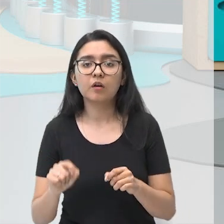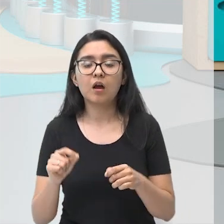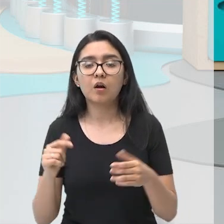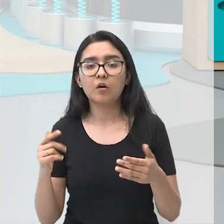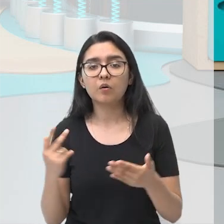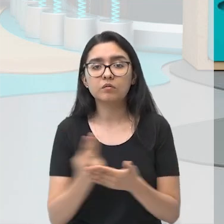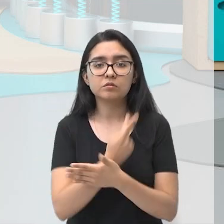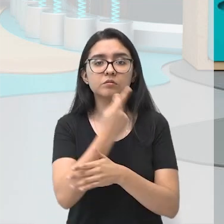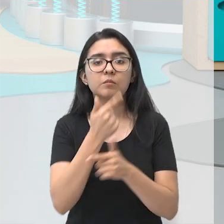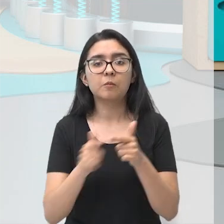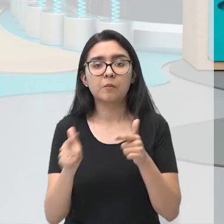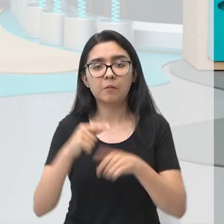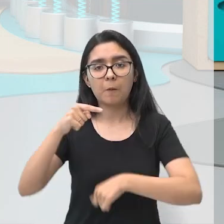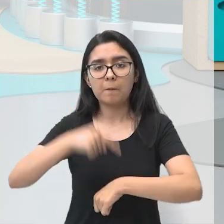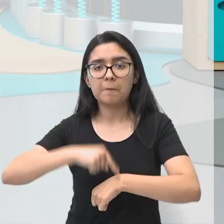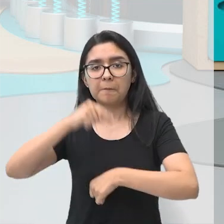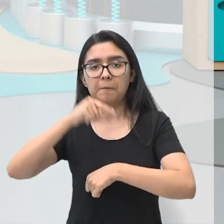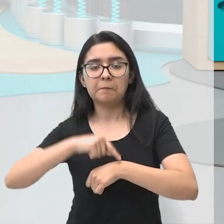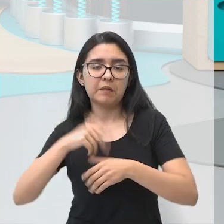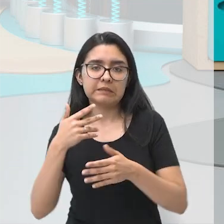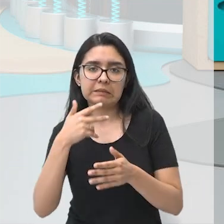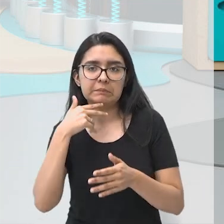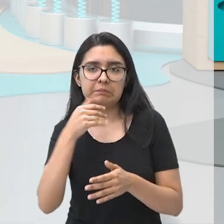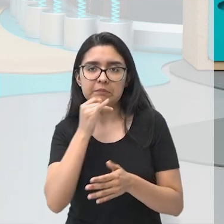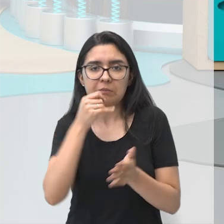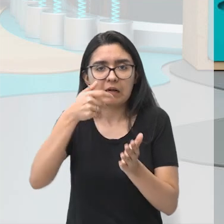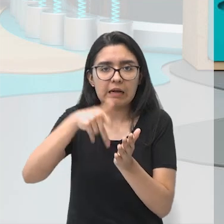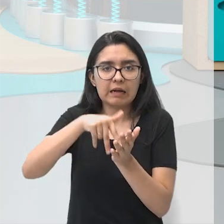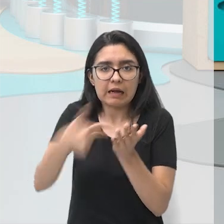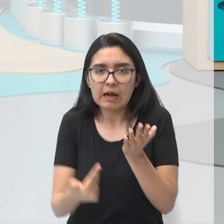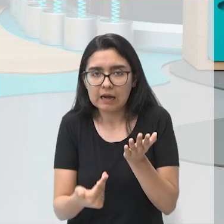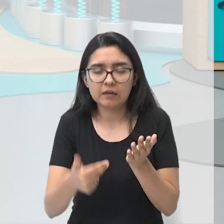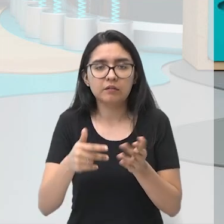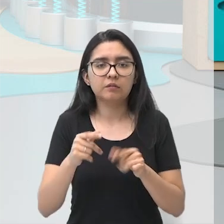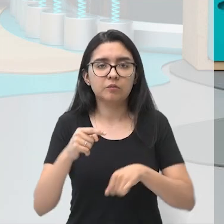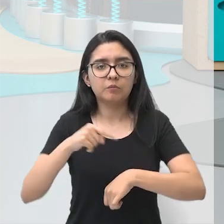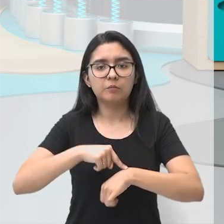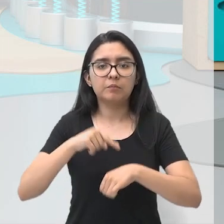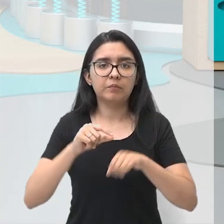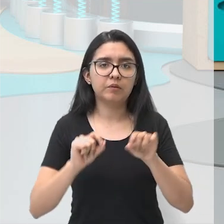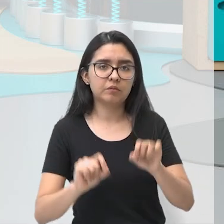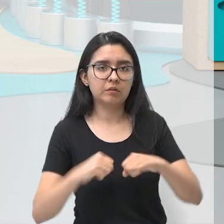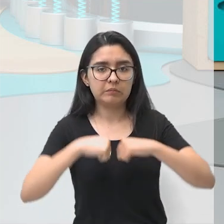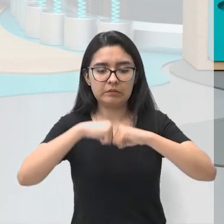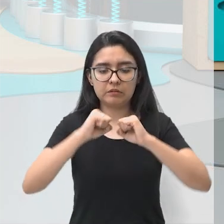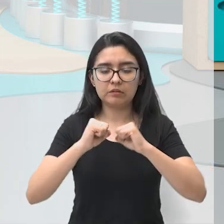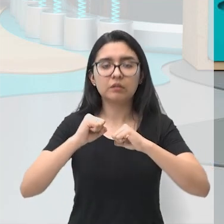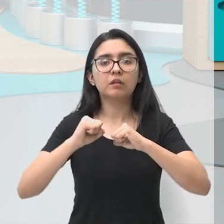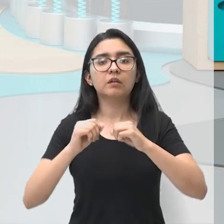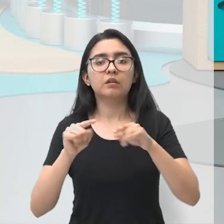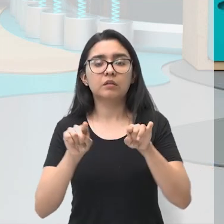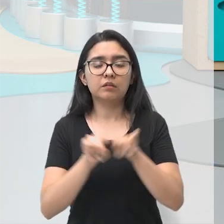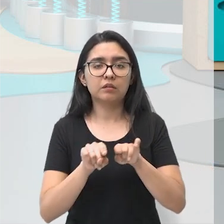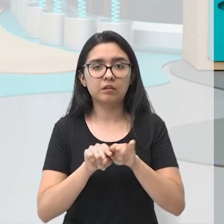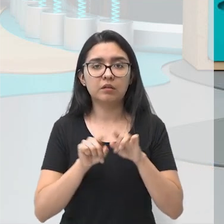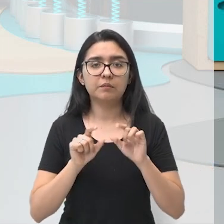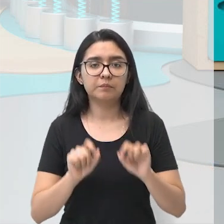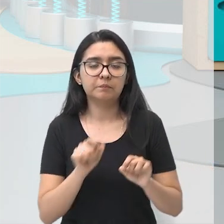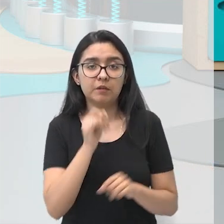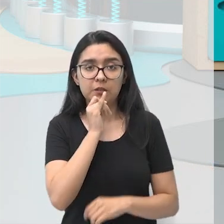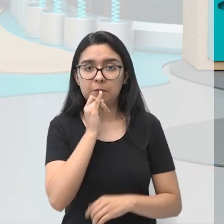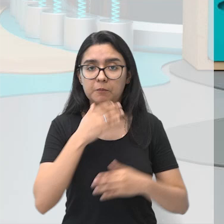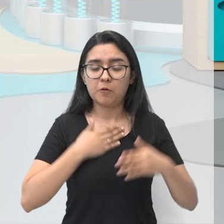praticando atividades físicas, tá bom? Então não é só eu saber que o meu corpo tem flexibilidade, eu tenho